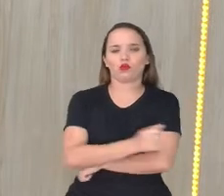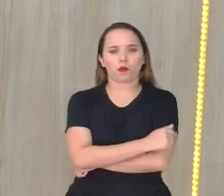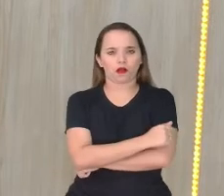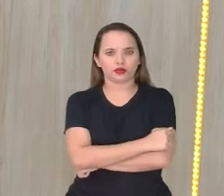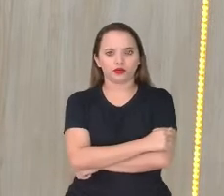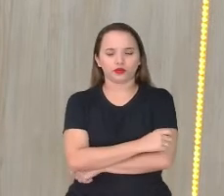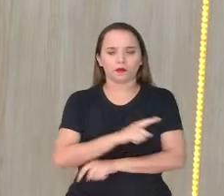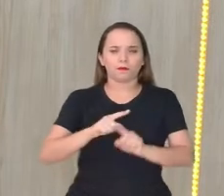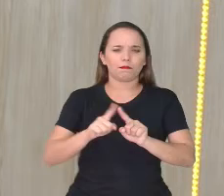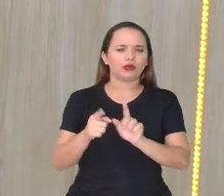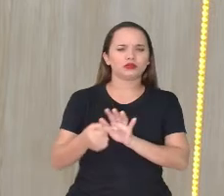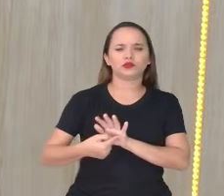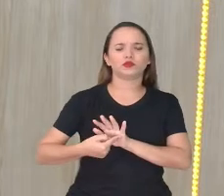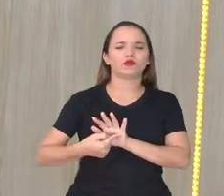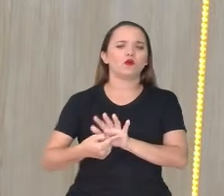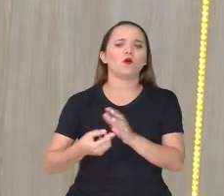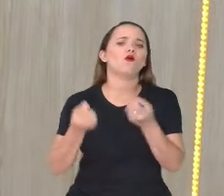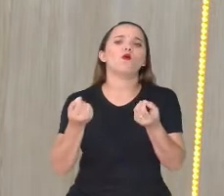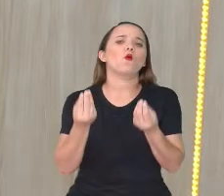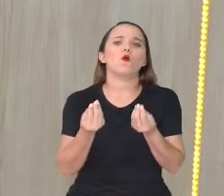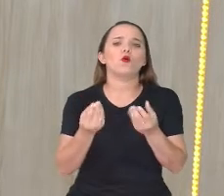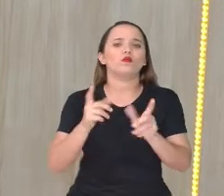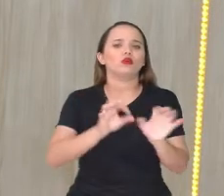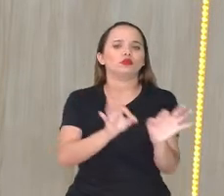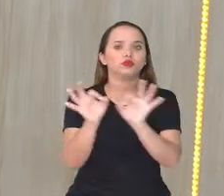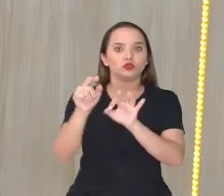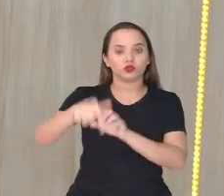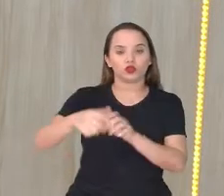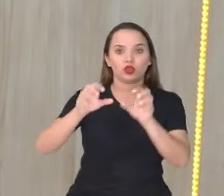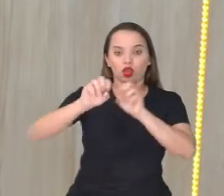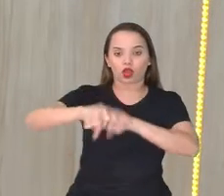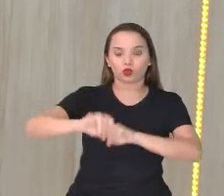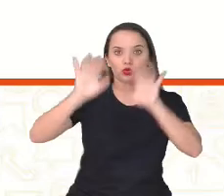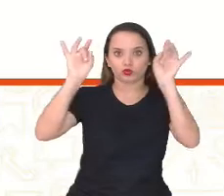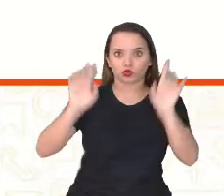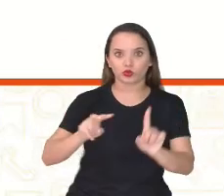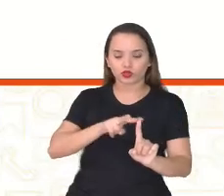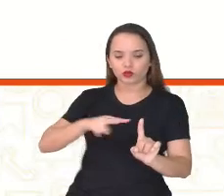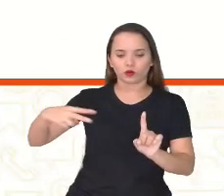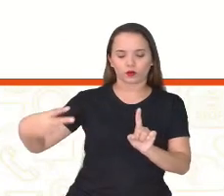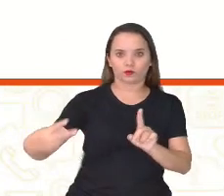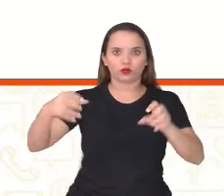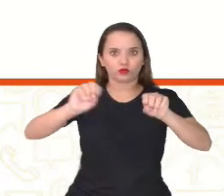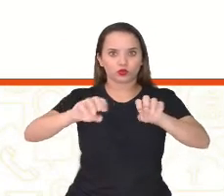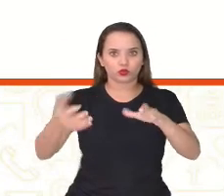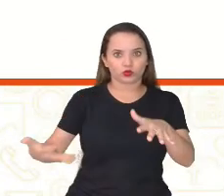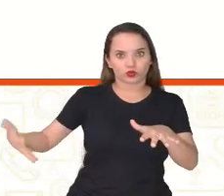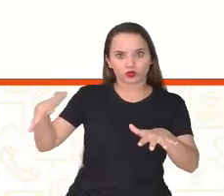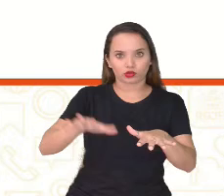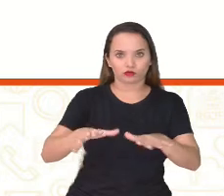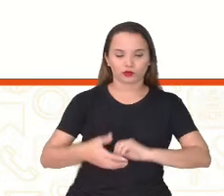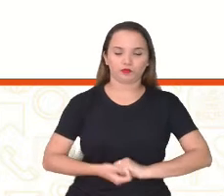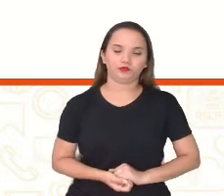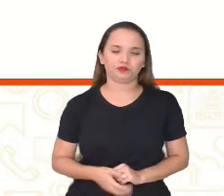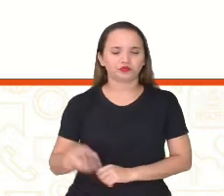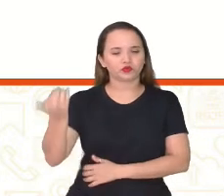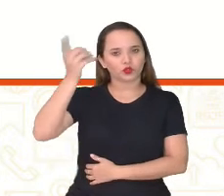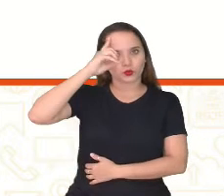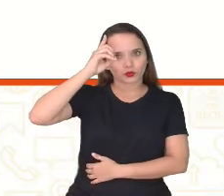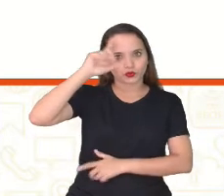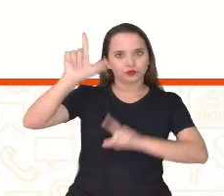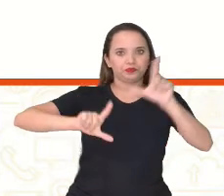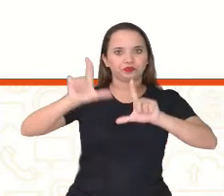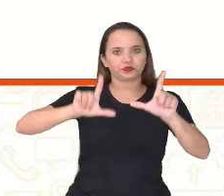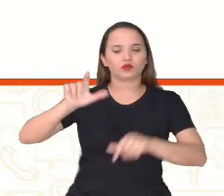antes, onde você pode encontrar a educação especial na perspectiva da educação inclusiva? Diariamente na TV